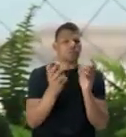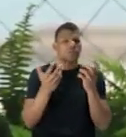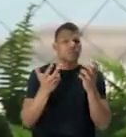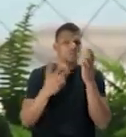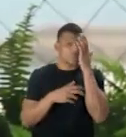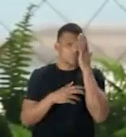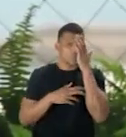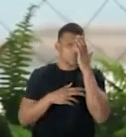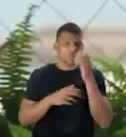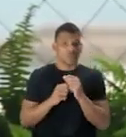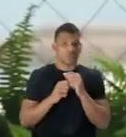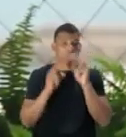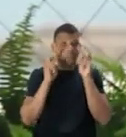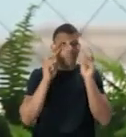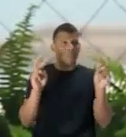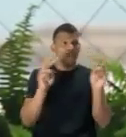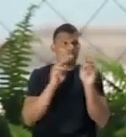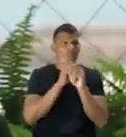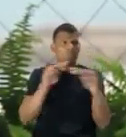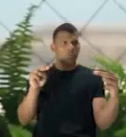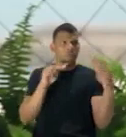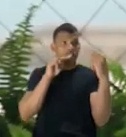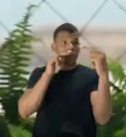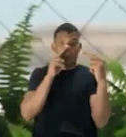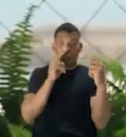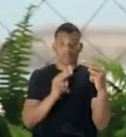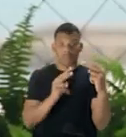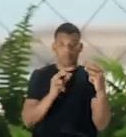E labareda no olhar,